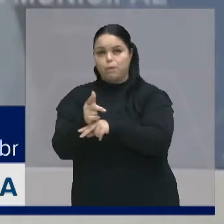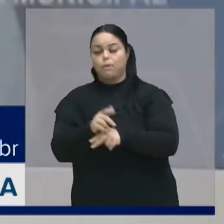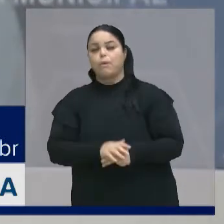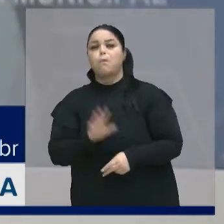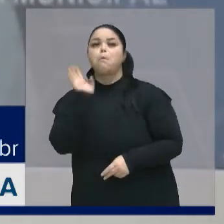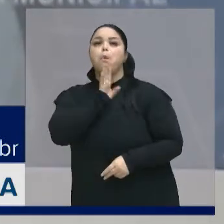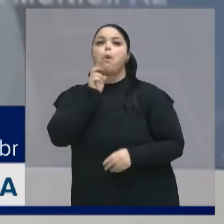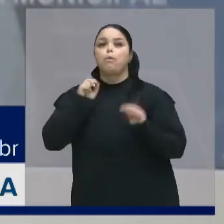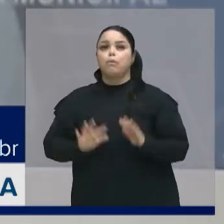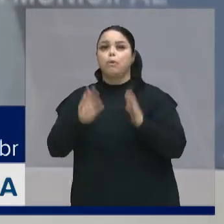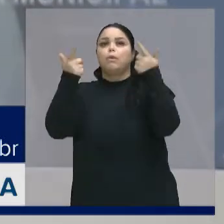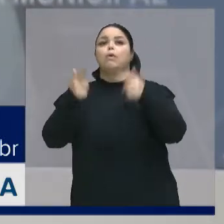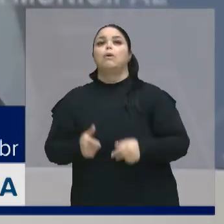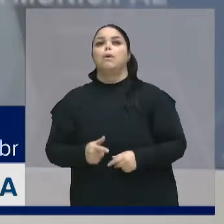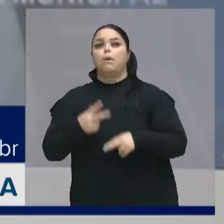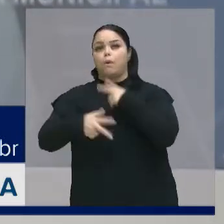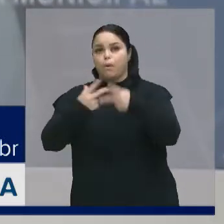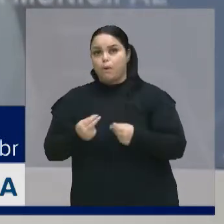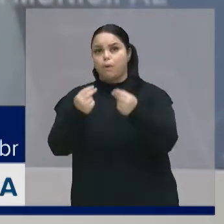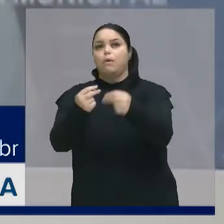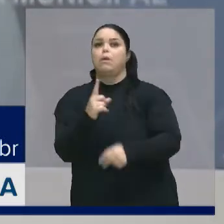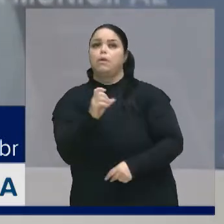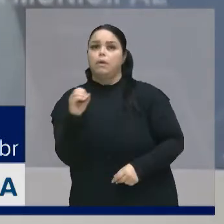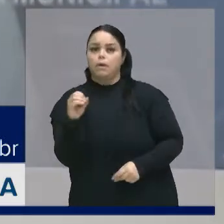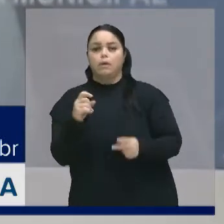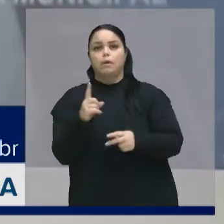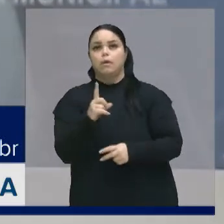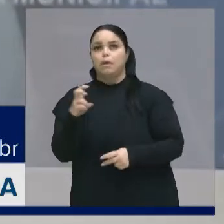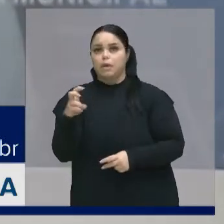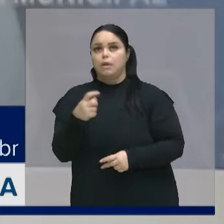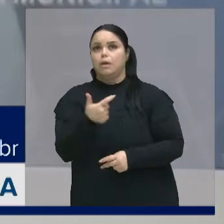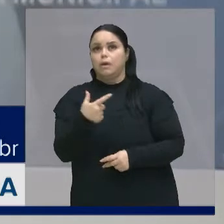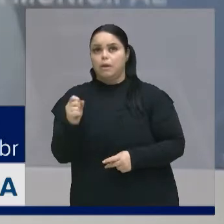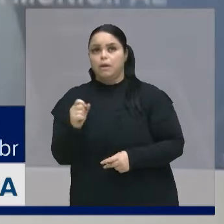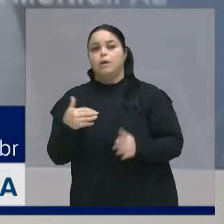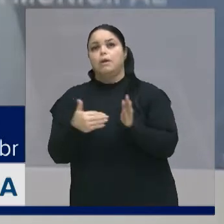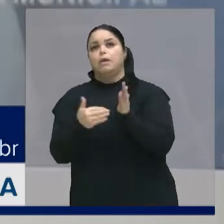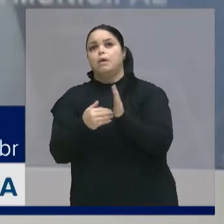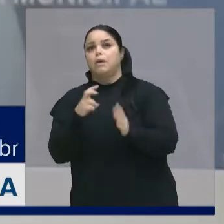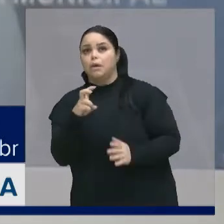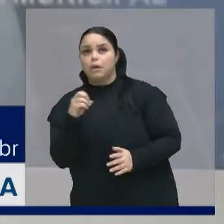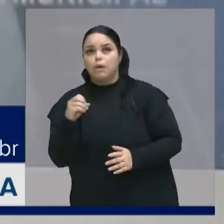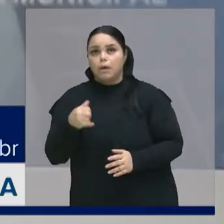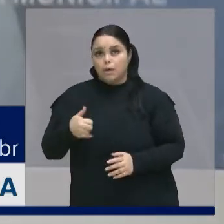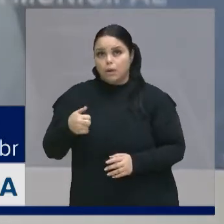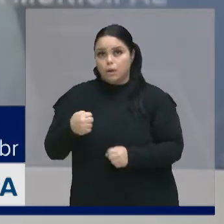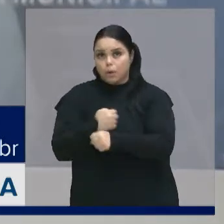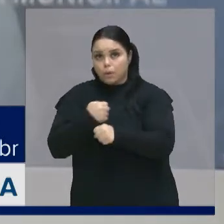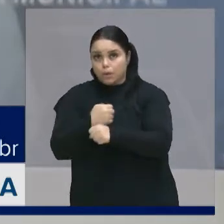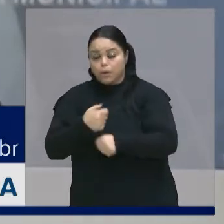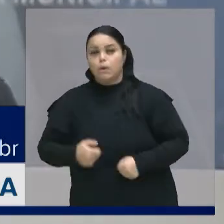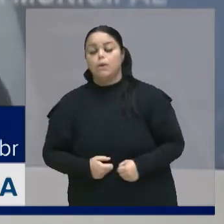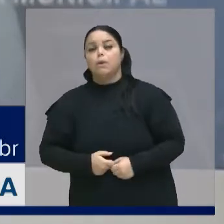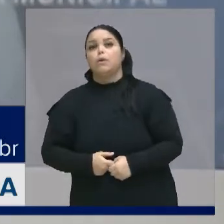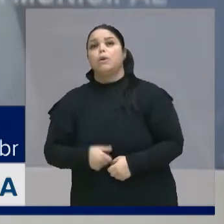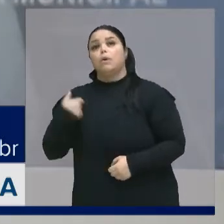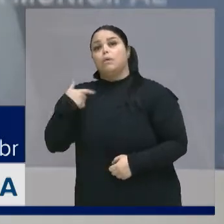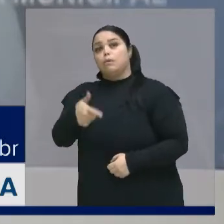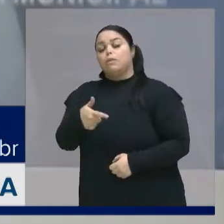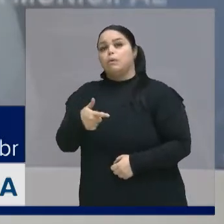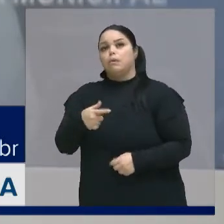premiado os funcionários de 10, 15, 20, 30, até 50 anos lá da instituição. Eu fui,